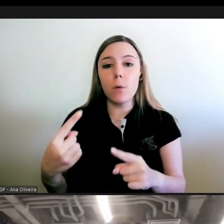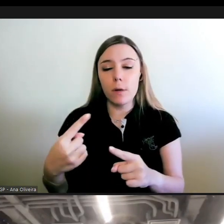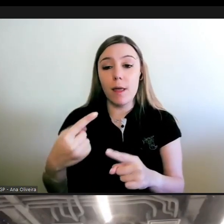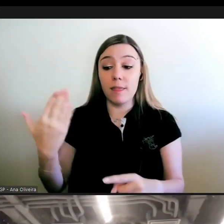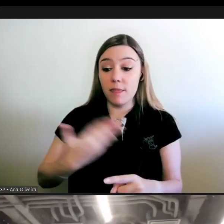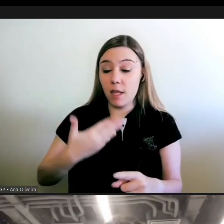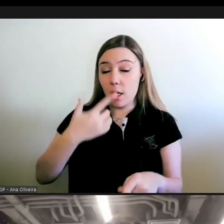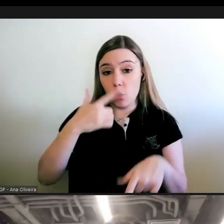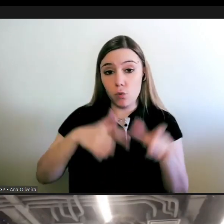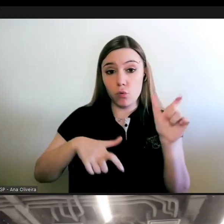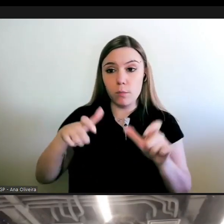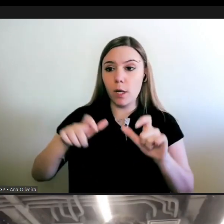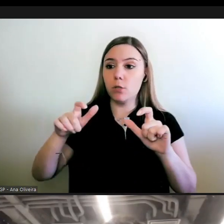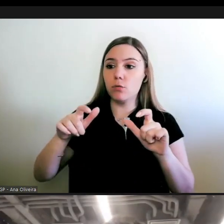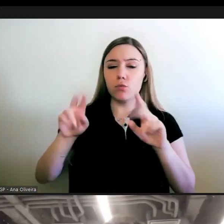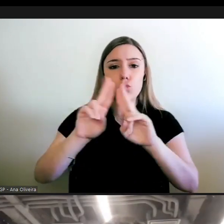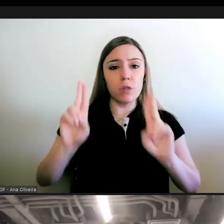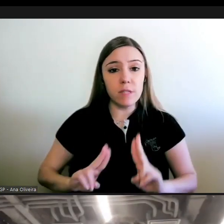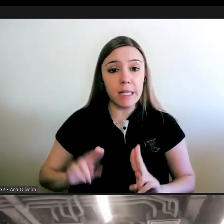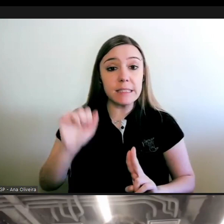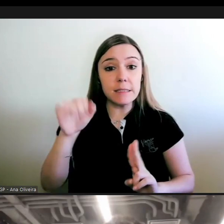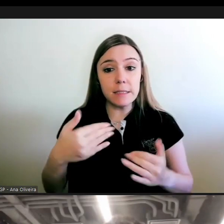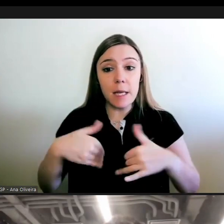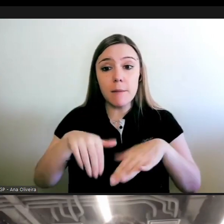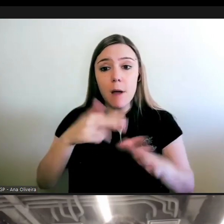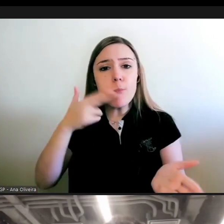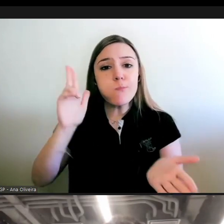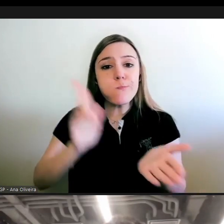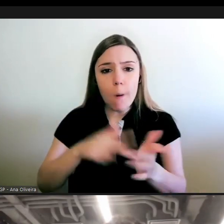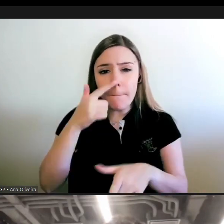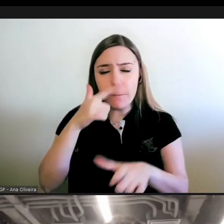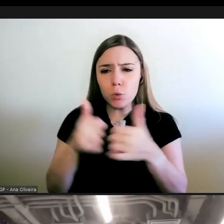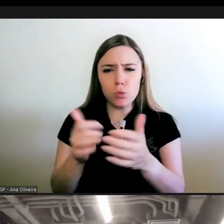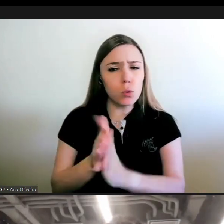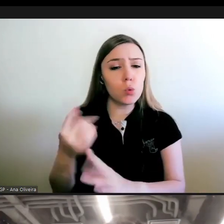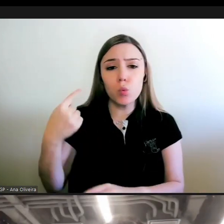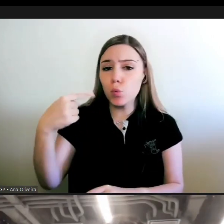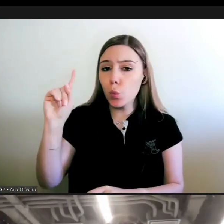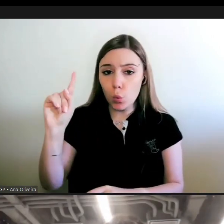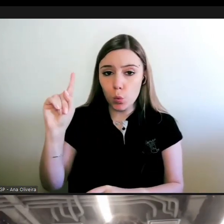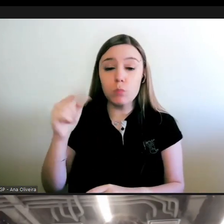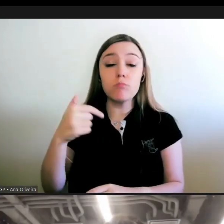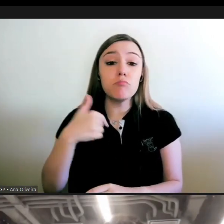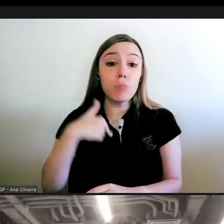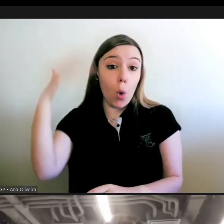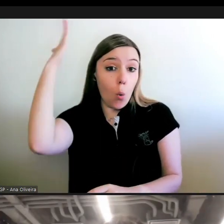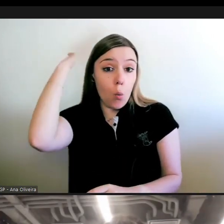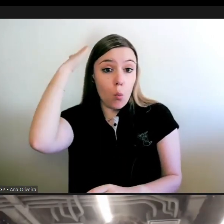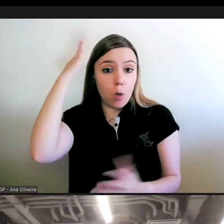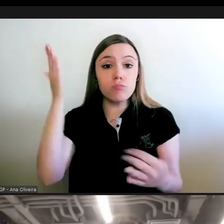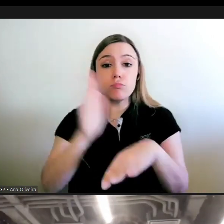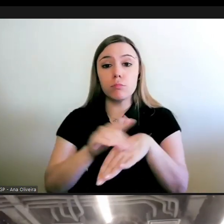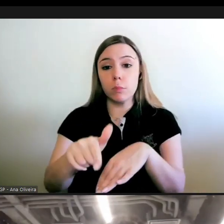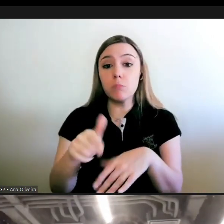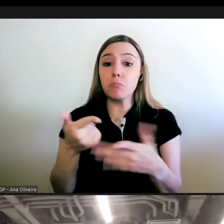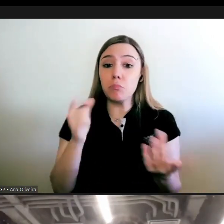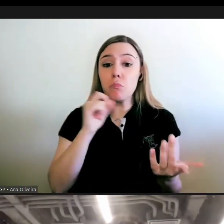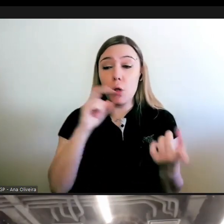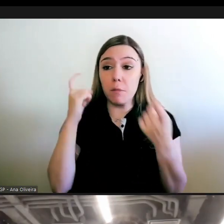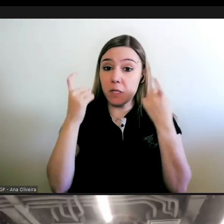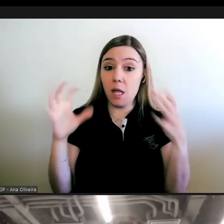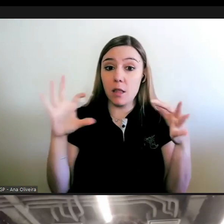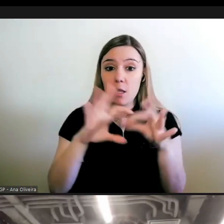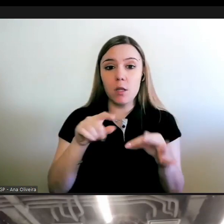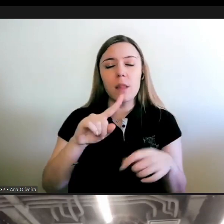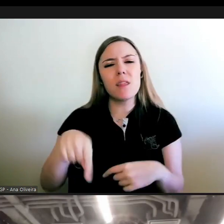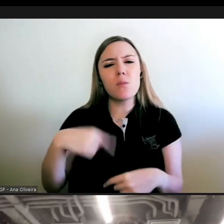são universais não estão a ser uma realidade para todas as pessoas. Pronto, eu creio que por aqui poderemos ir. E depois